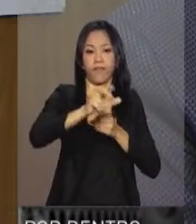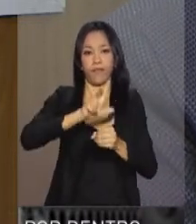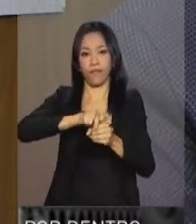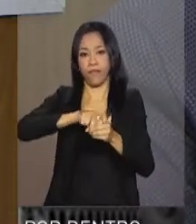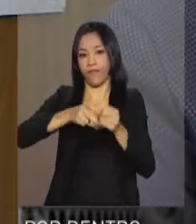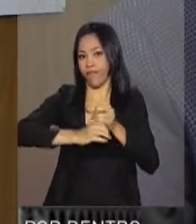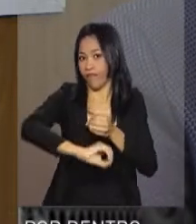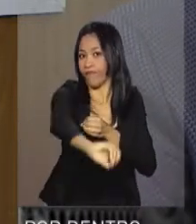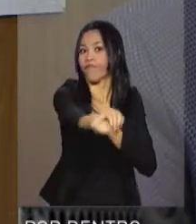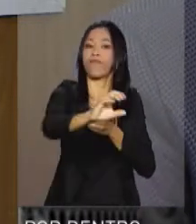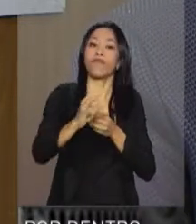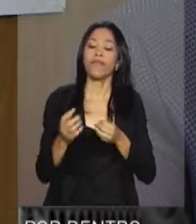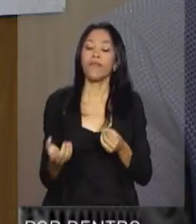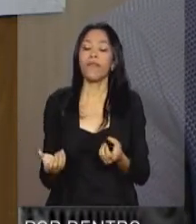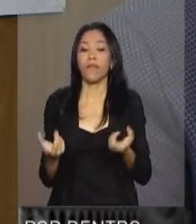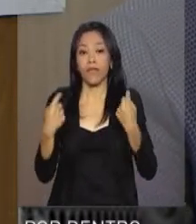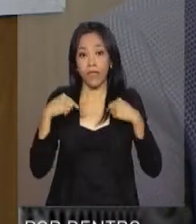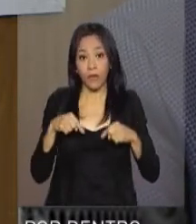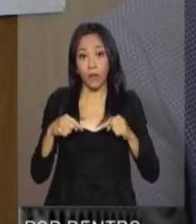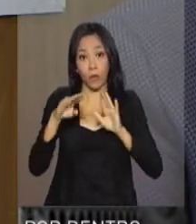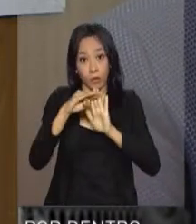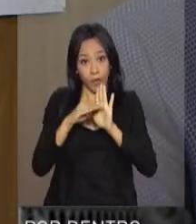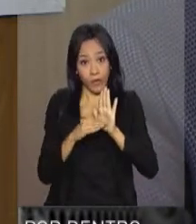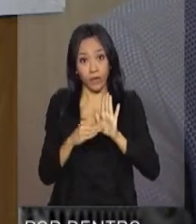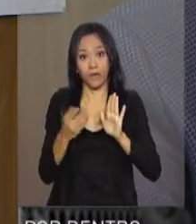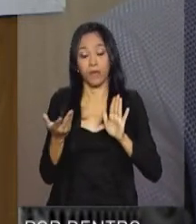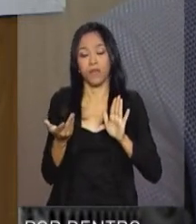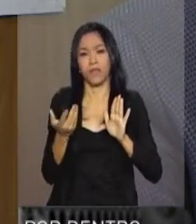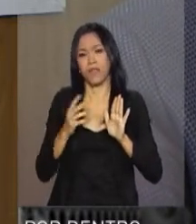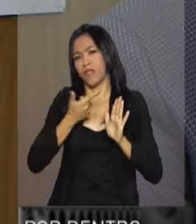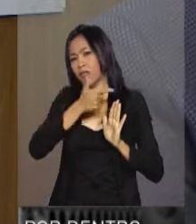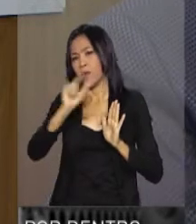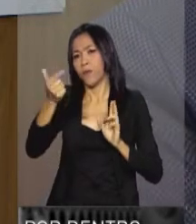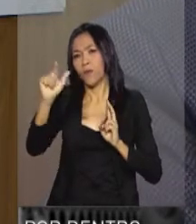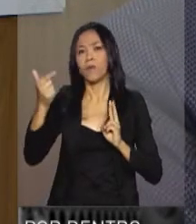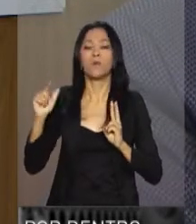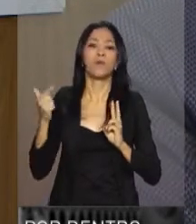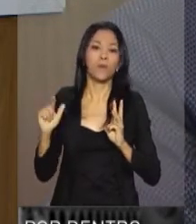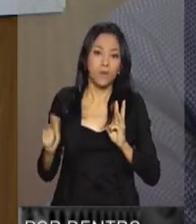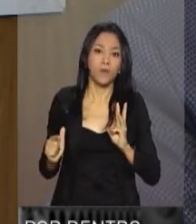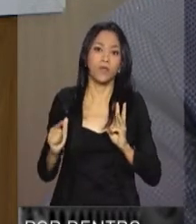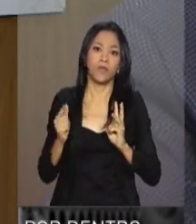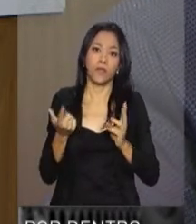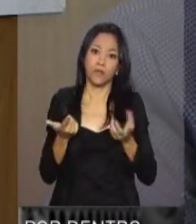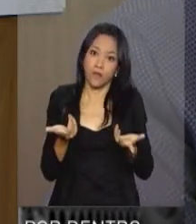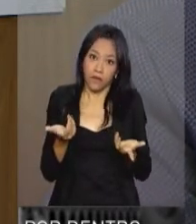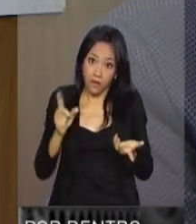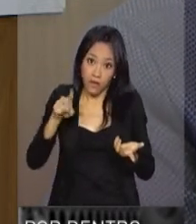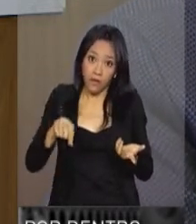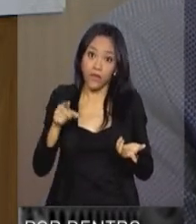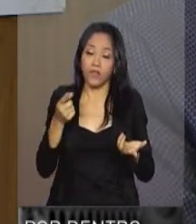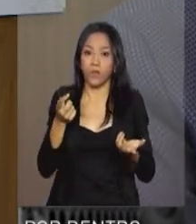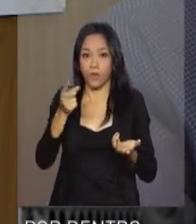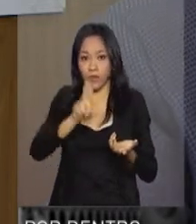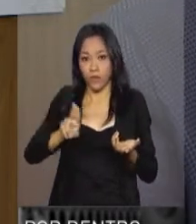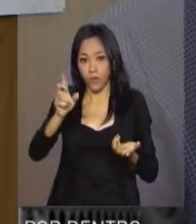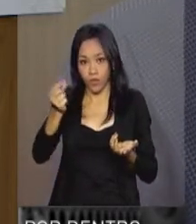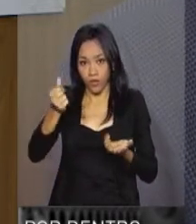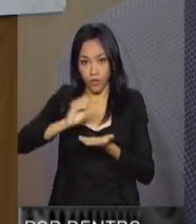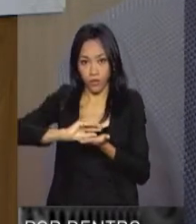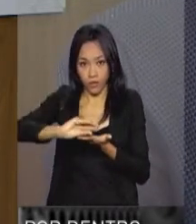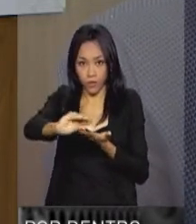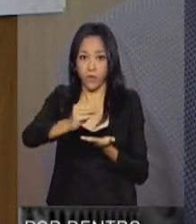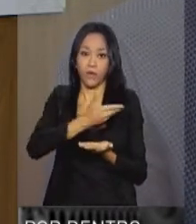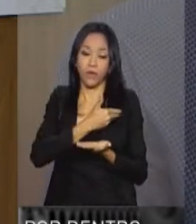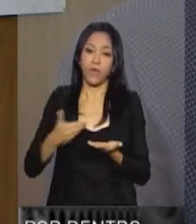disponibilizando o avançar saneamento e todas os outros condições sejam através do recurso da união o dos